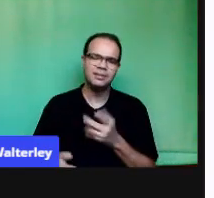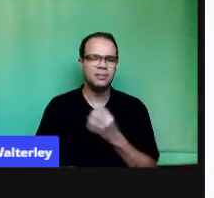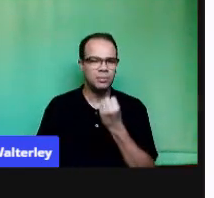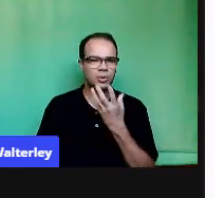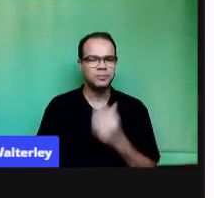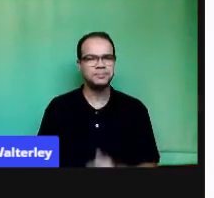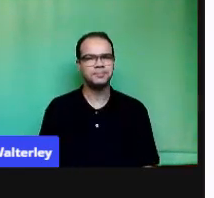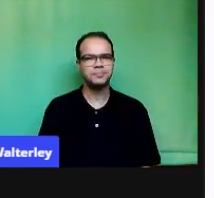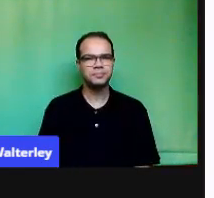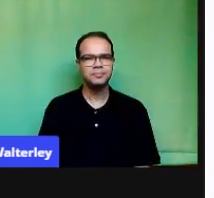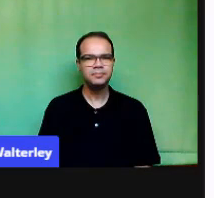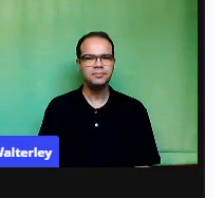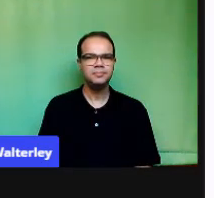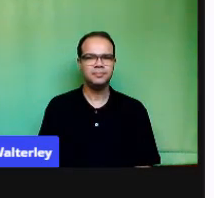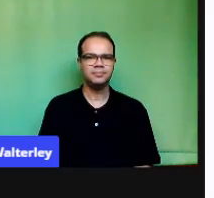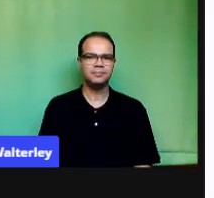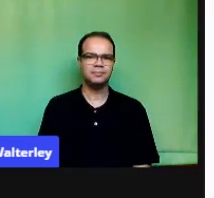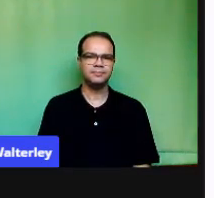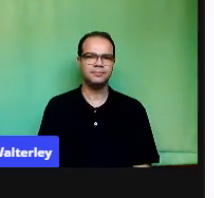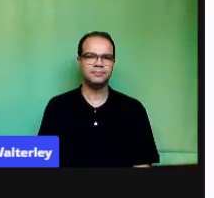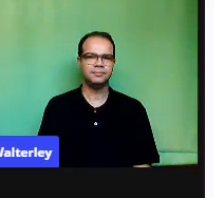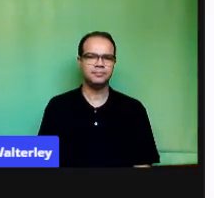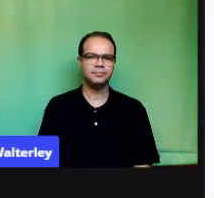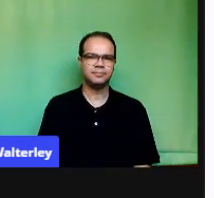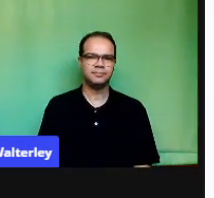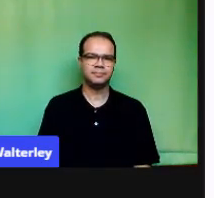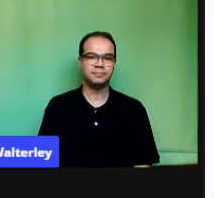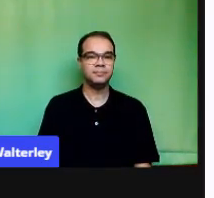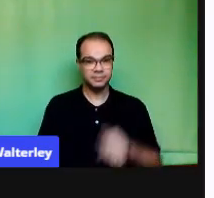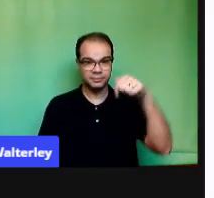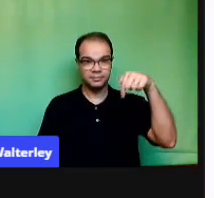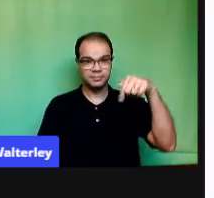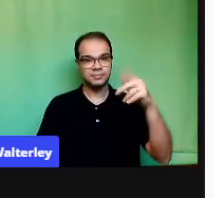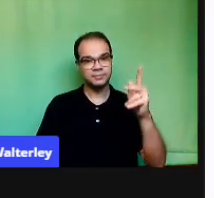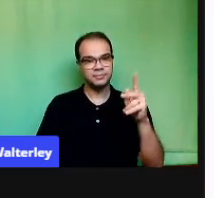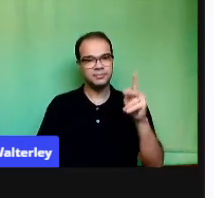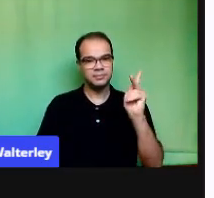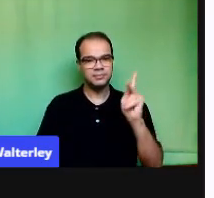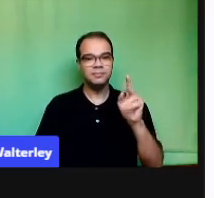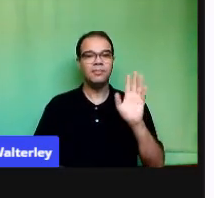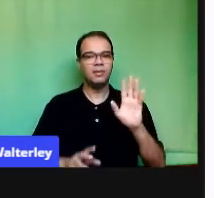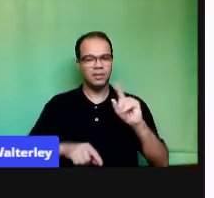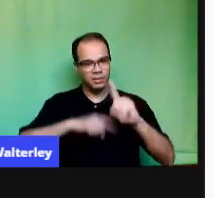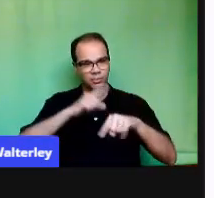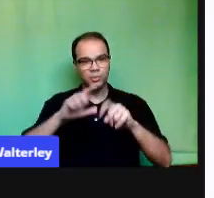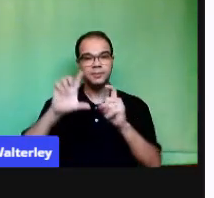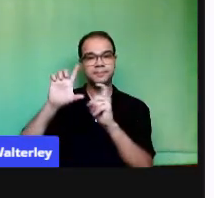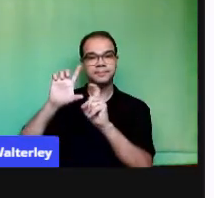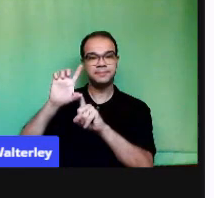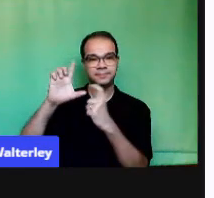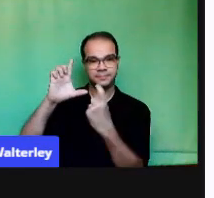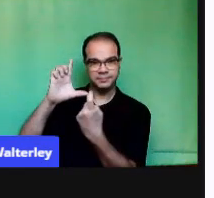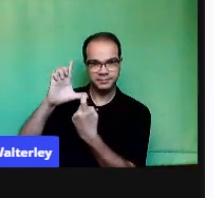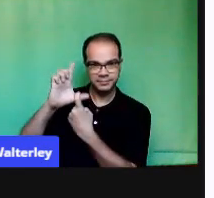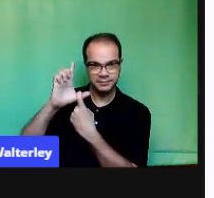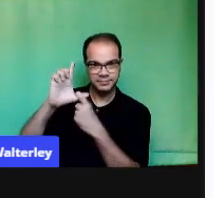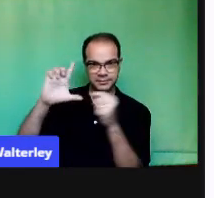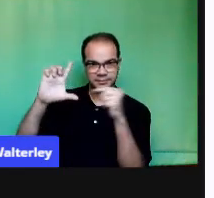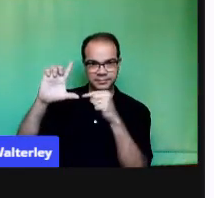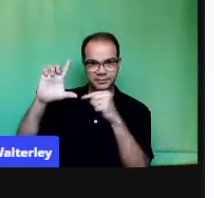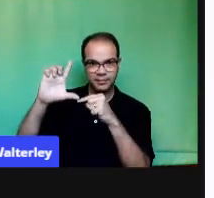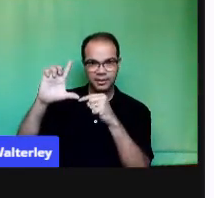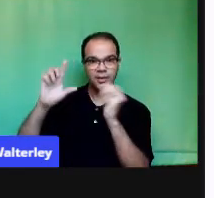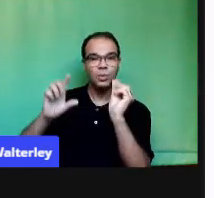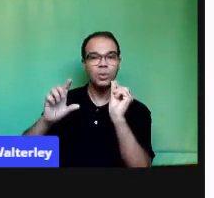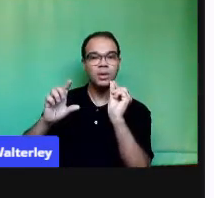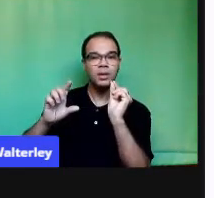Veterinária, que já está fazendo alguns cursos que nós vamos deixar o link com vocês aí sobre bem-estar animal,